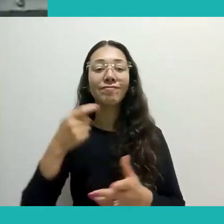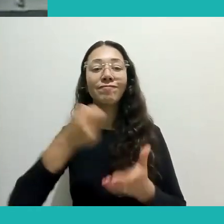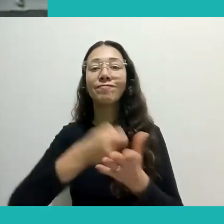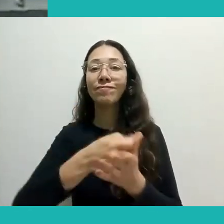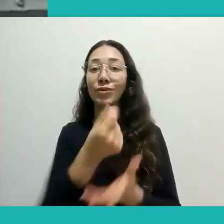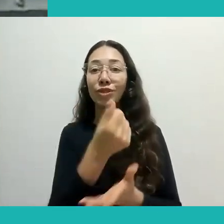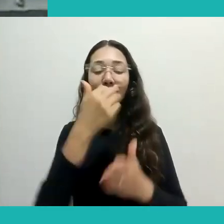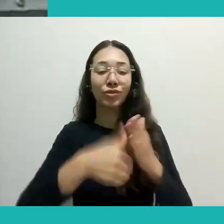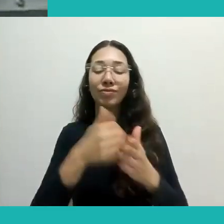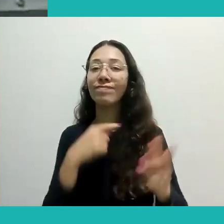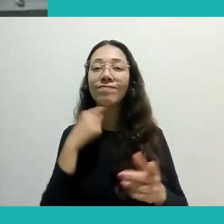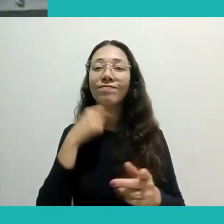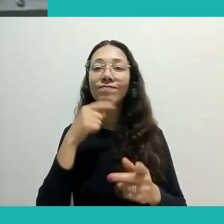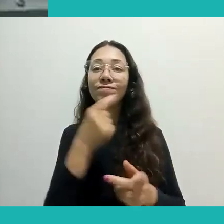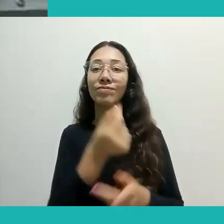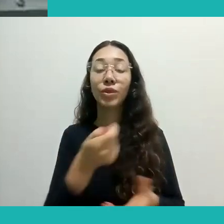fundos, né?